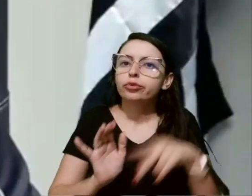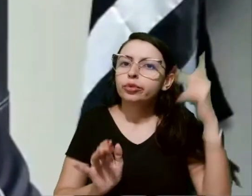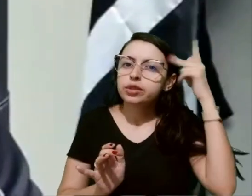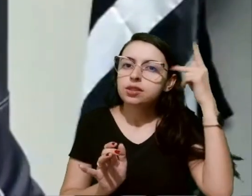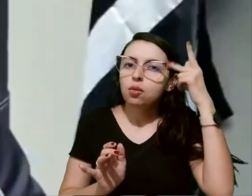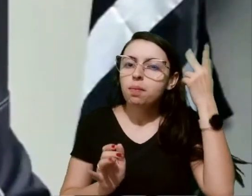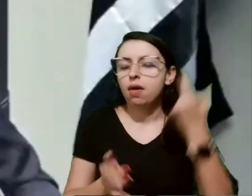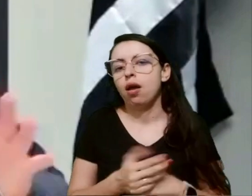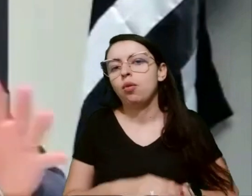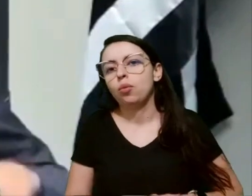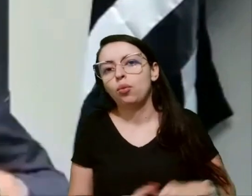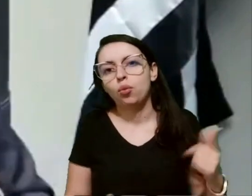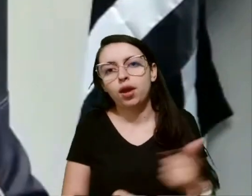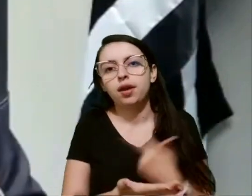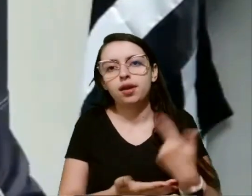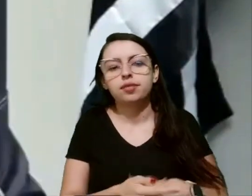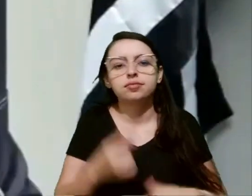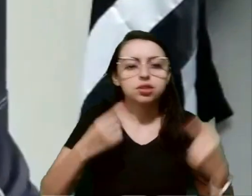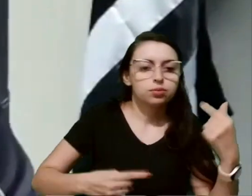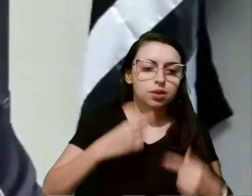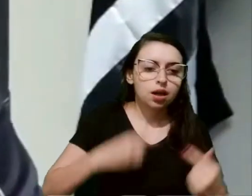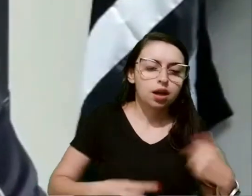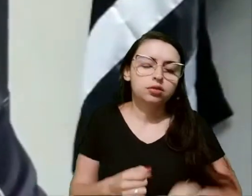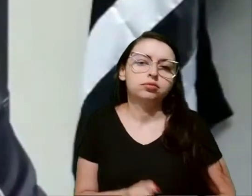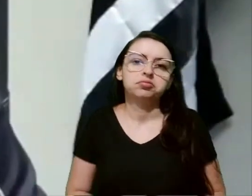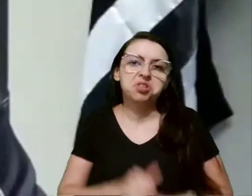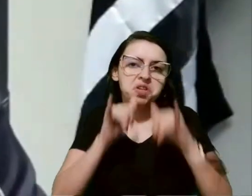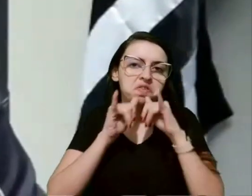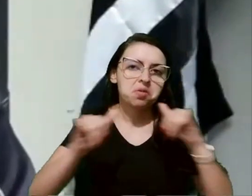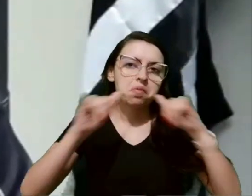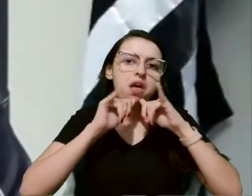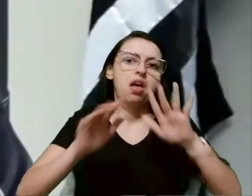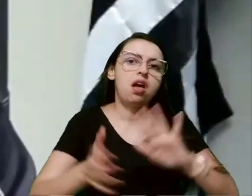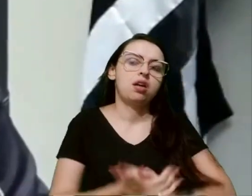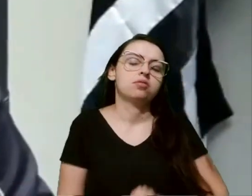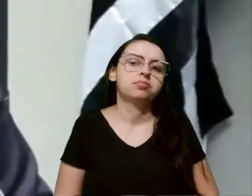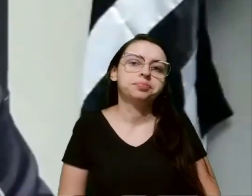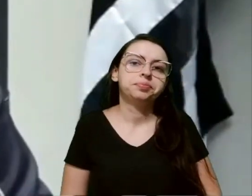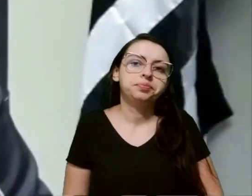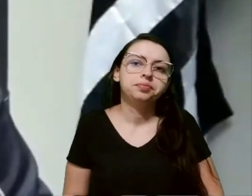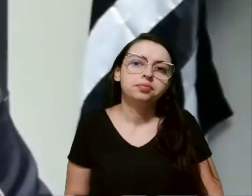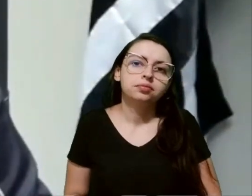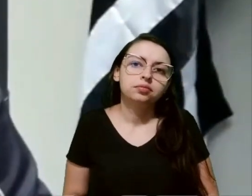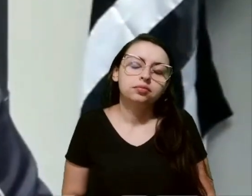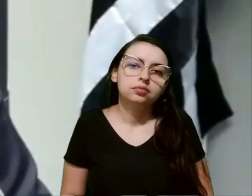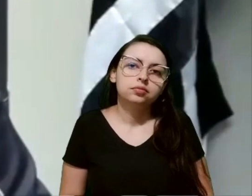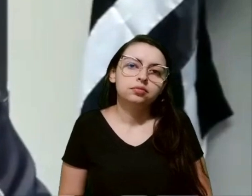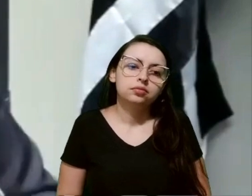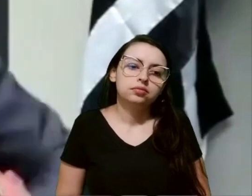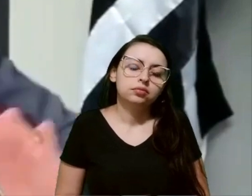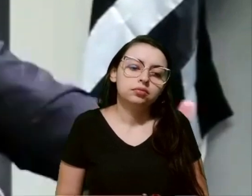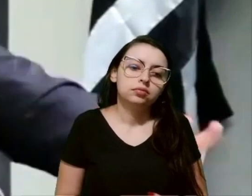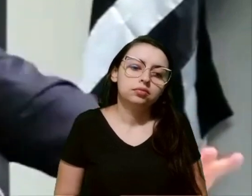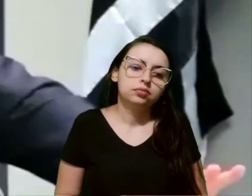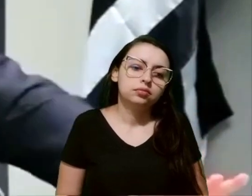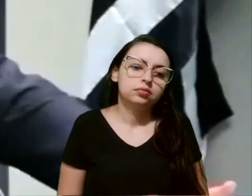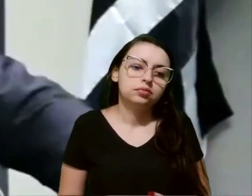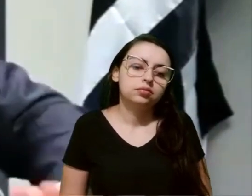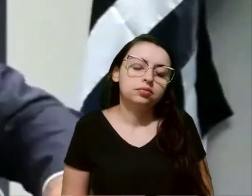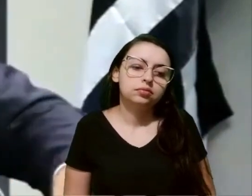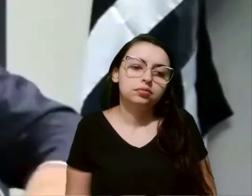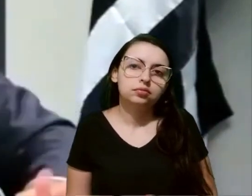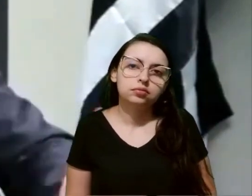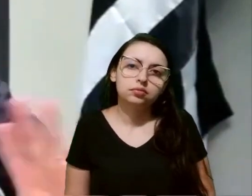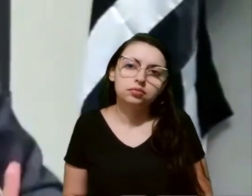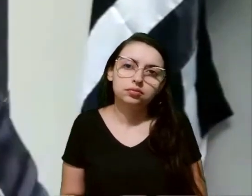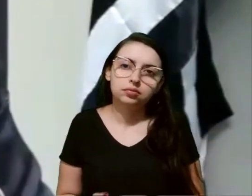né, e gerou até um certo debate, né, e e ele